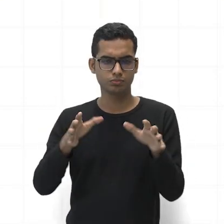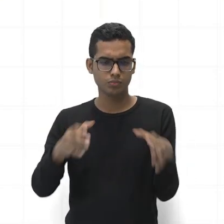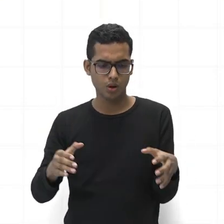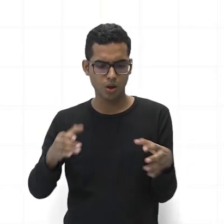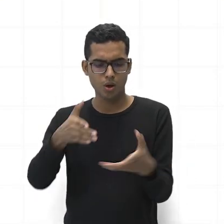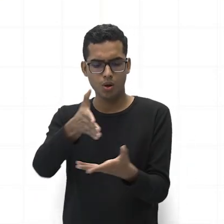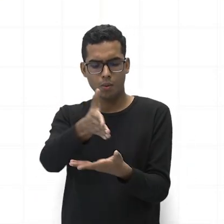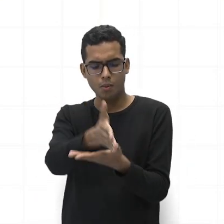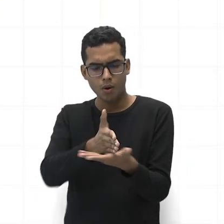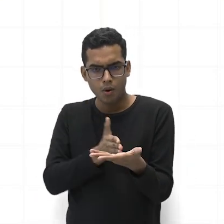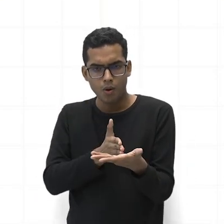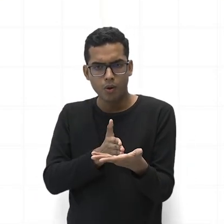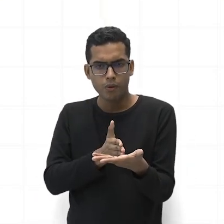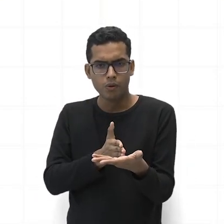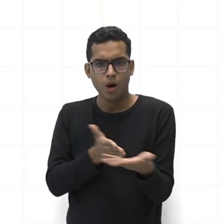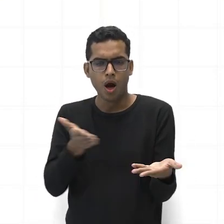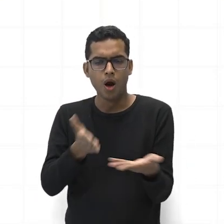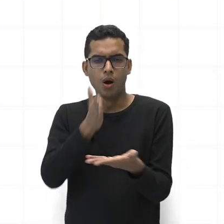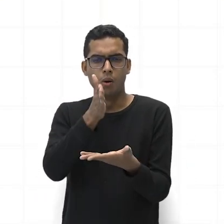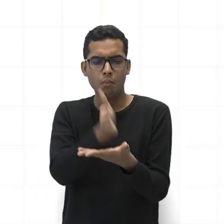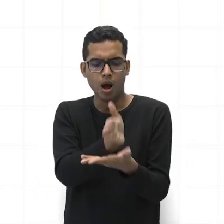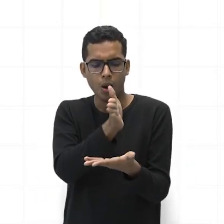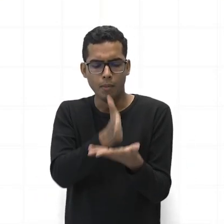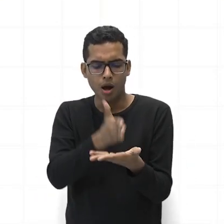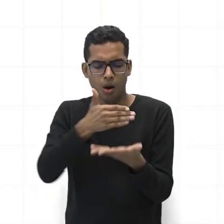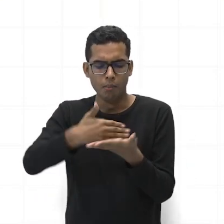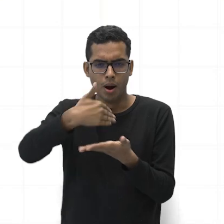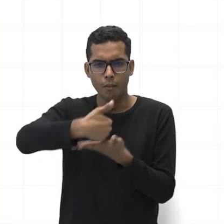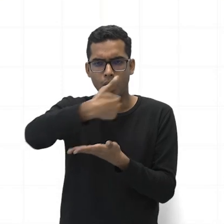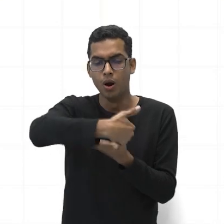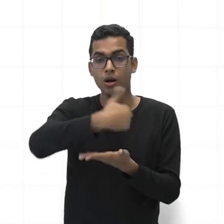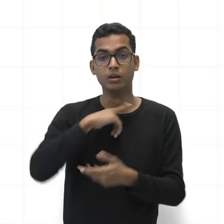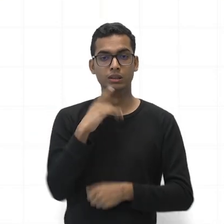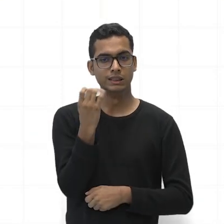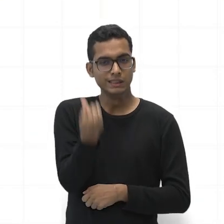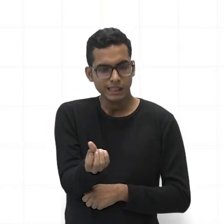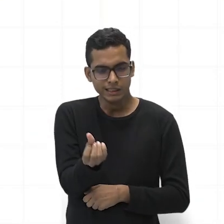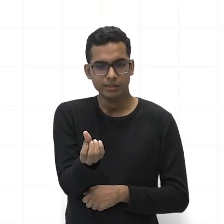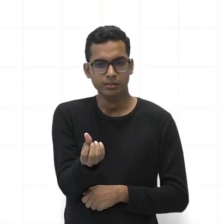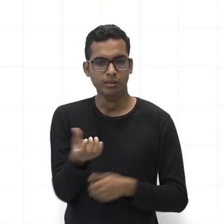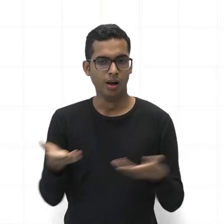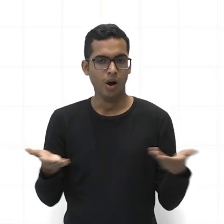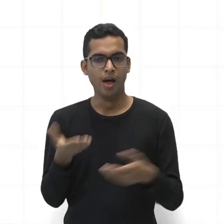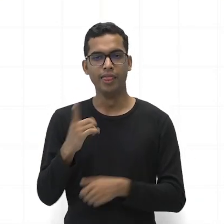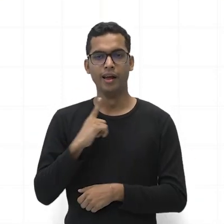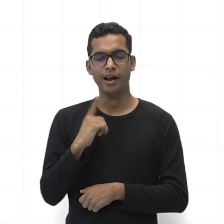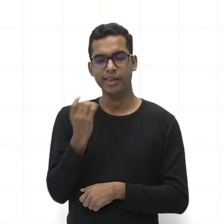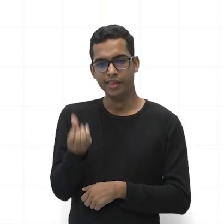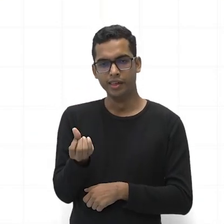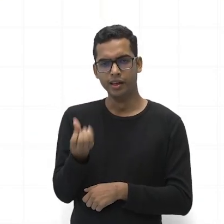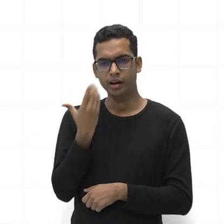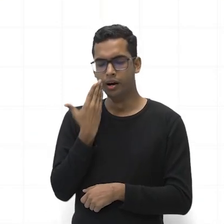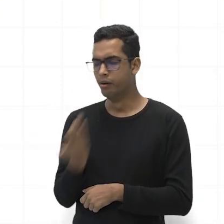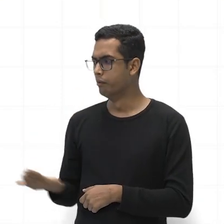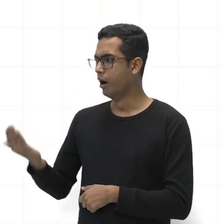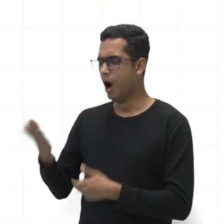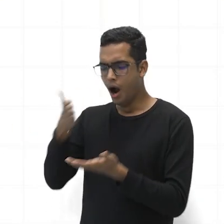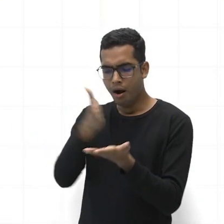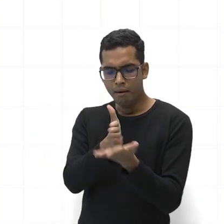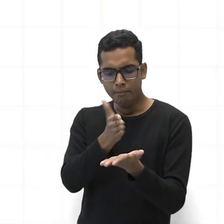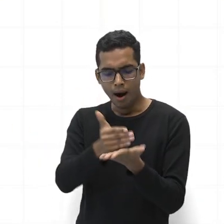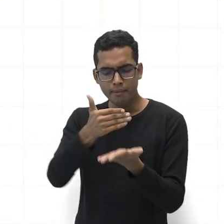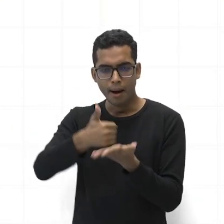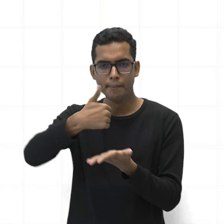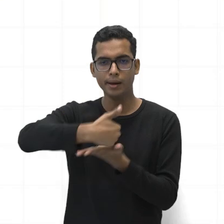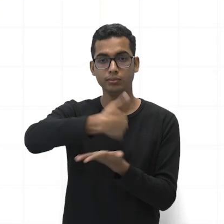olha, em 6 partes. Você vai marcar aqui para ficar mais visível para você, tá bom? Perceba que agora, ó, a divisão do bolo está